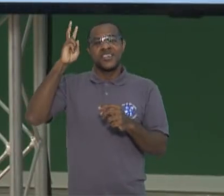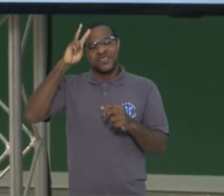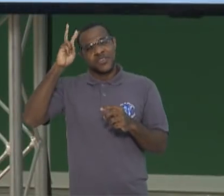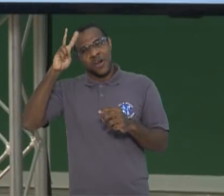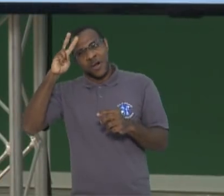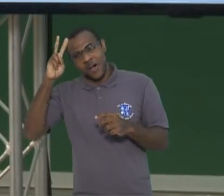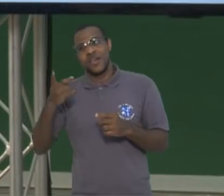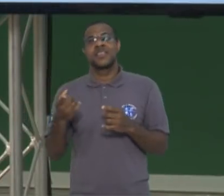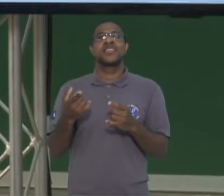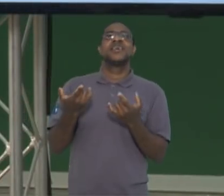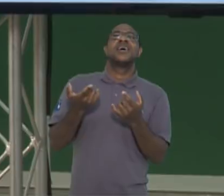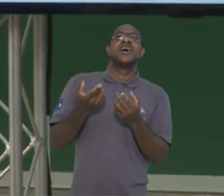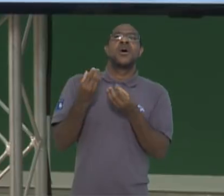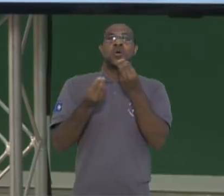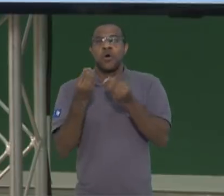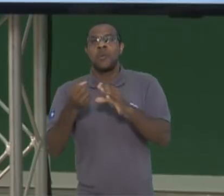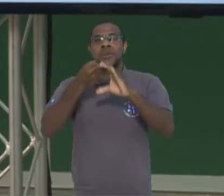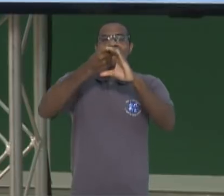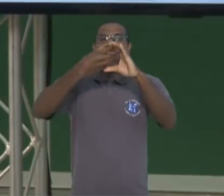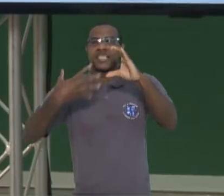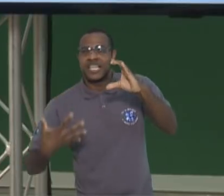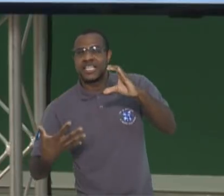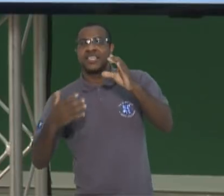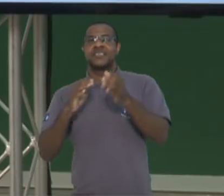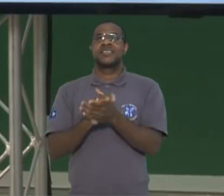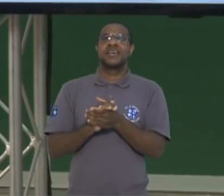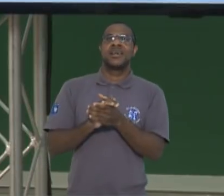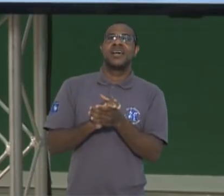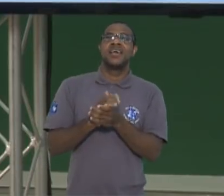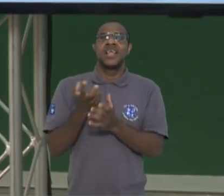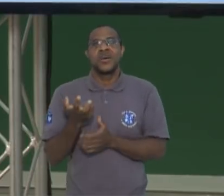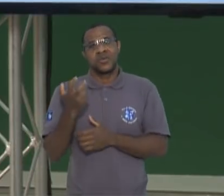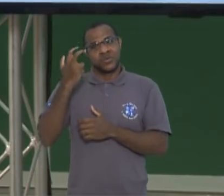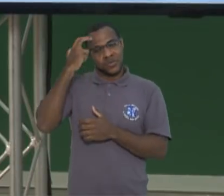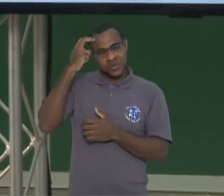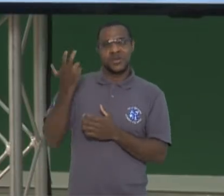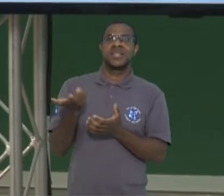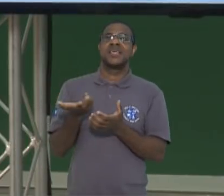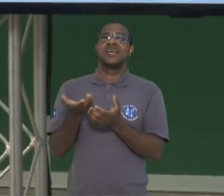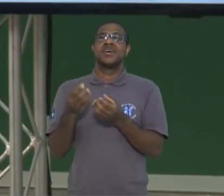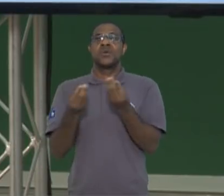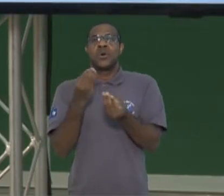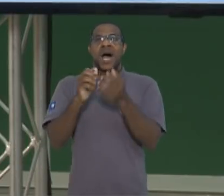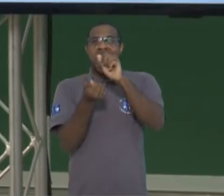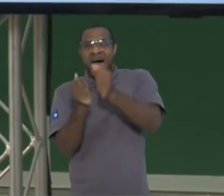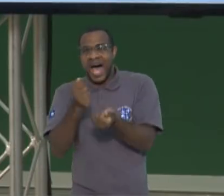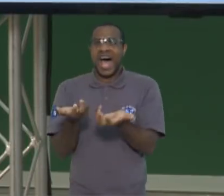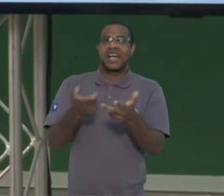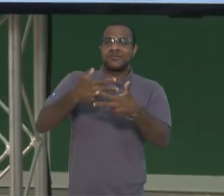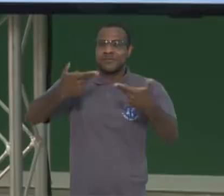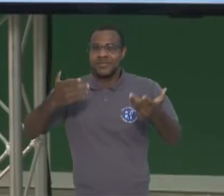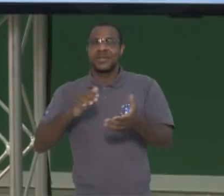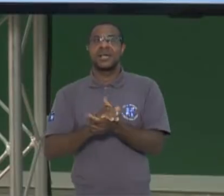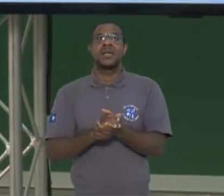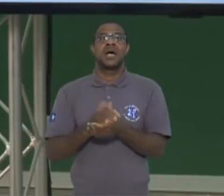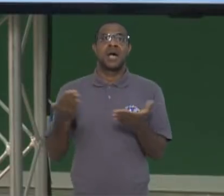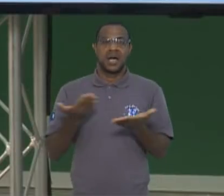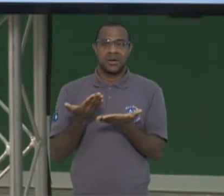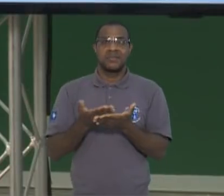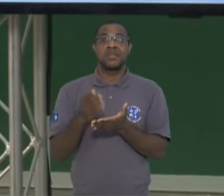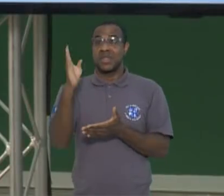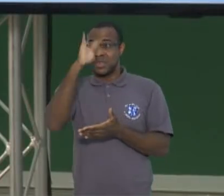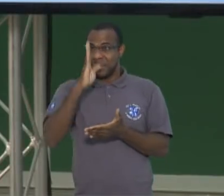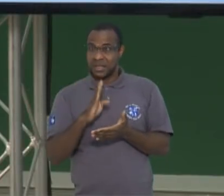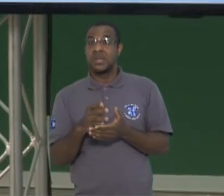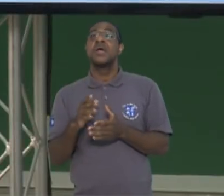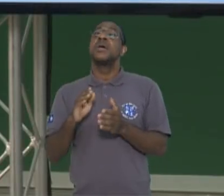do circo, sua origem, estrutura cênica, e agora nós vamos depois ver o circo no Brasil, tá? Espero que vocês